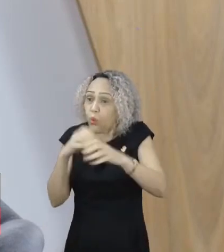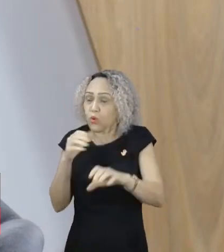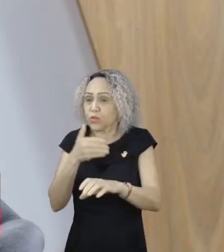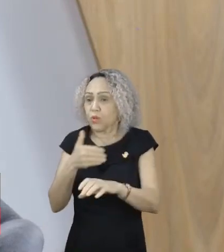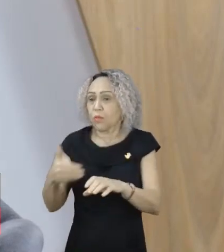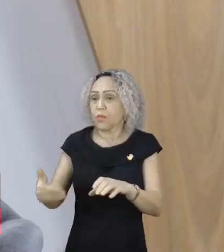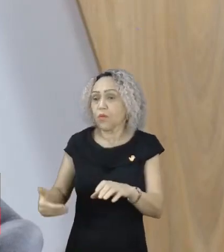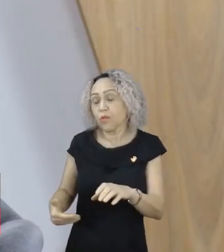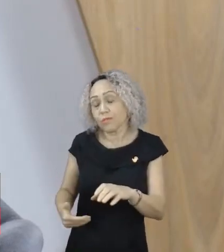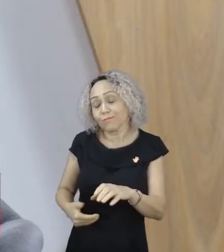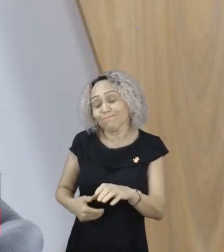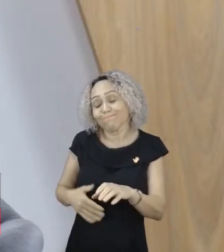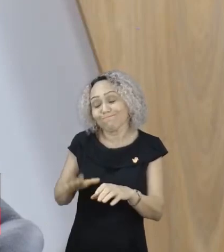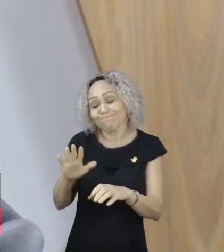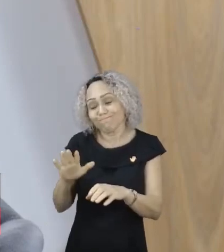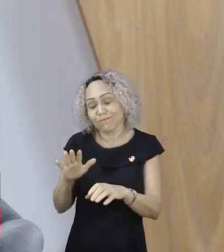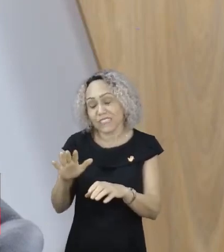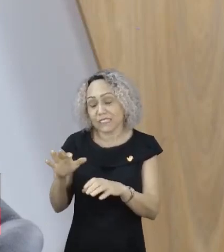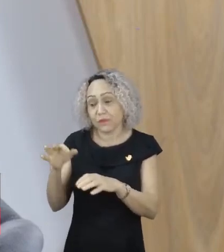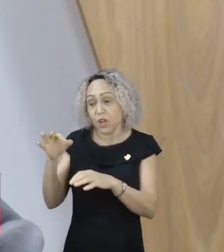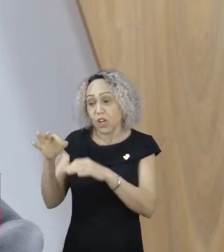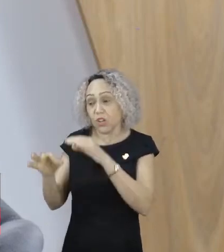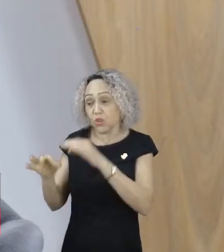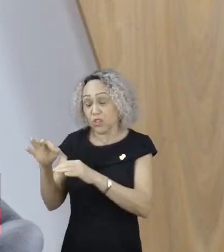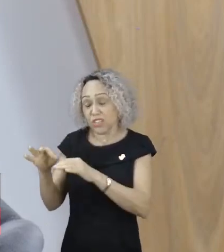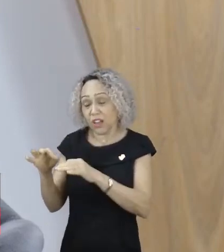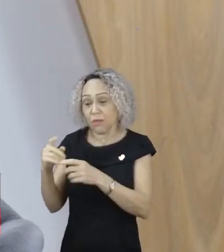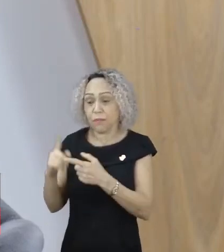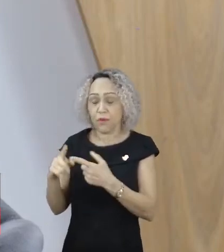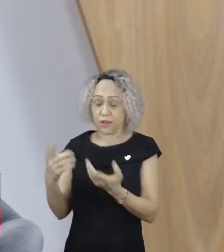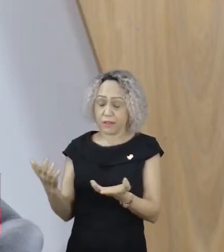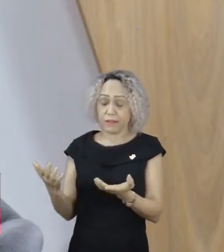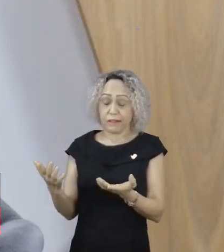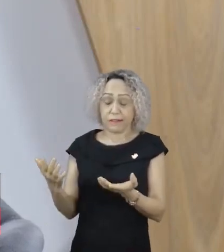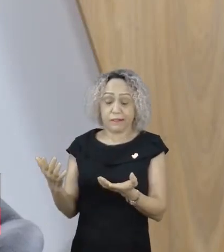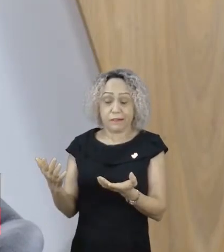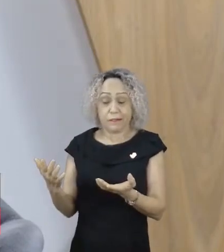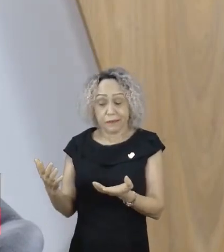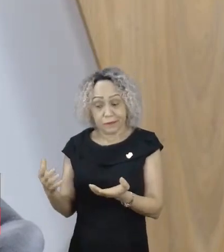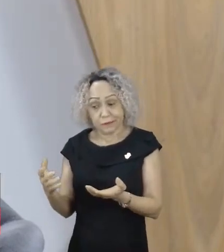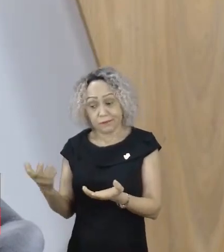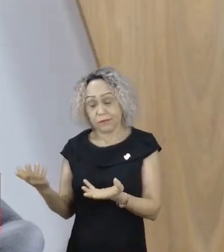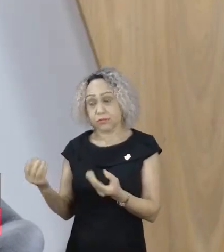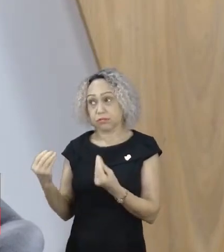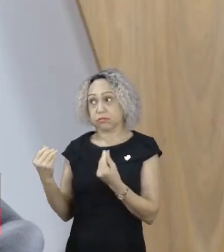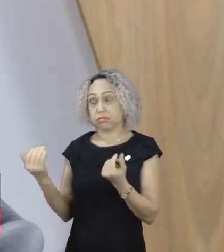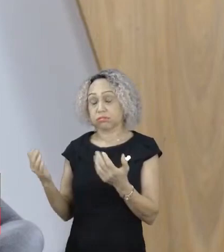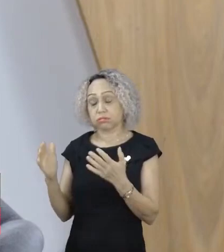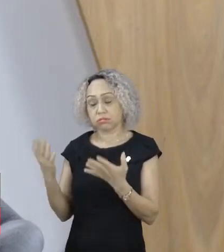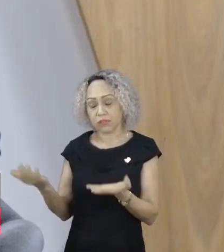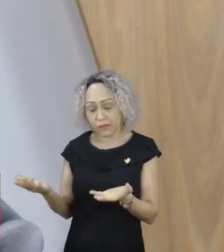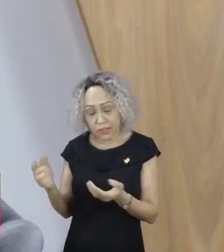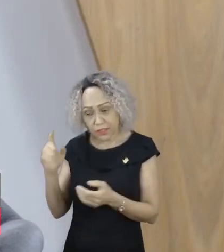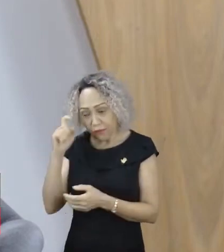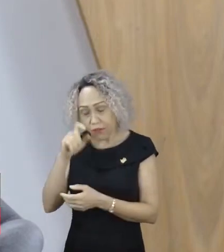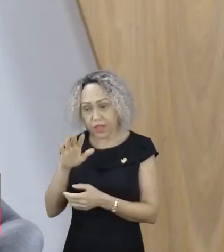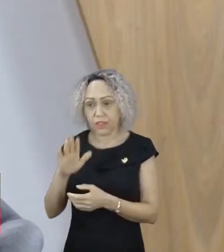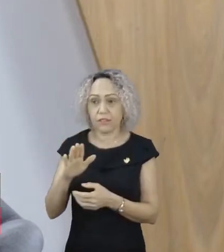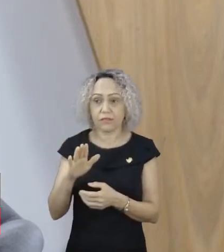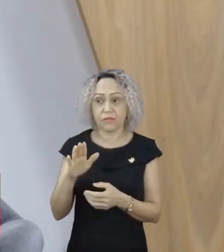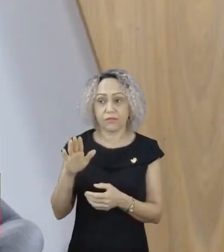estavam numa penúria gigantesca. Né? Quando a gente chegou no Ministério, o presidente até me perguntou isso recentemente na live, como é que estava a